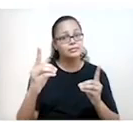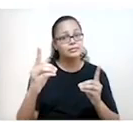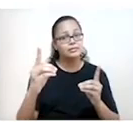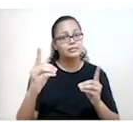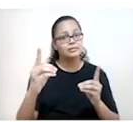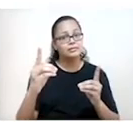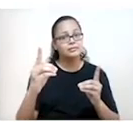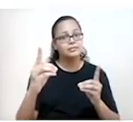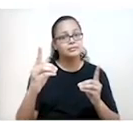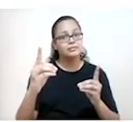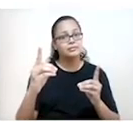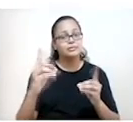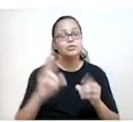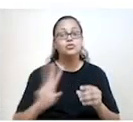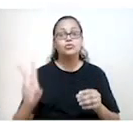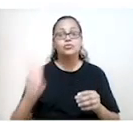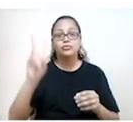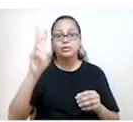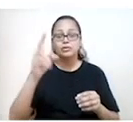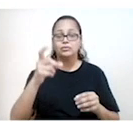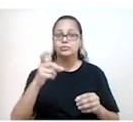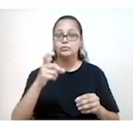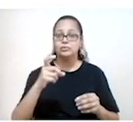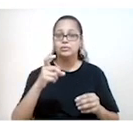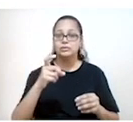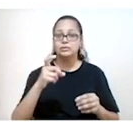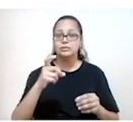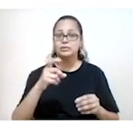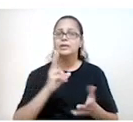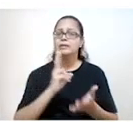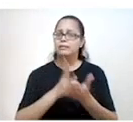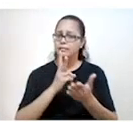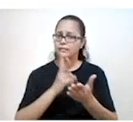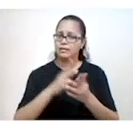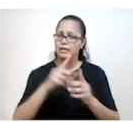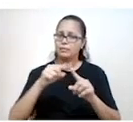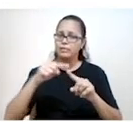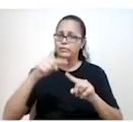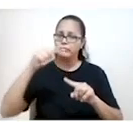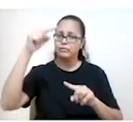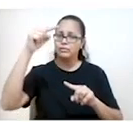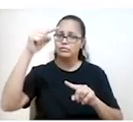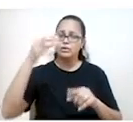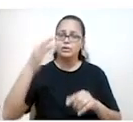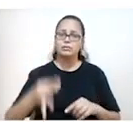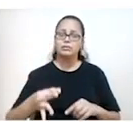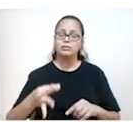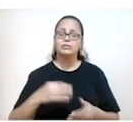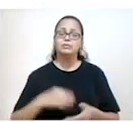distância, né, que está dependendo do valor do x, é sempre o vertical, certo?